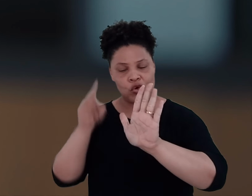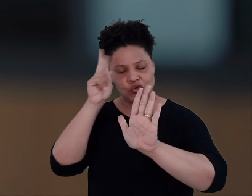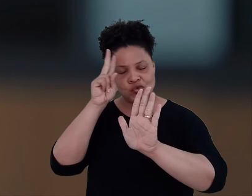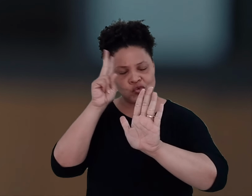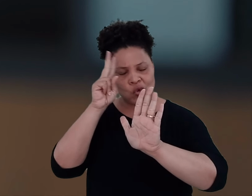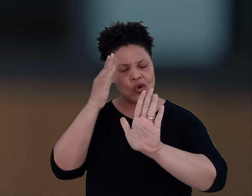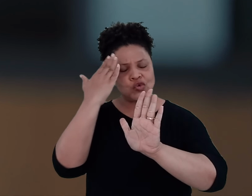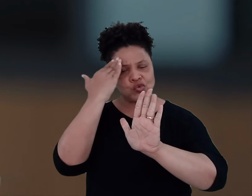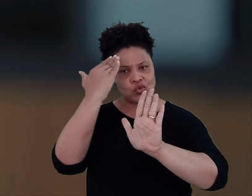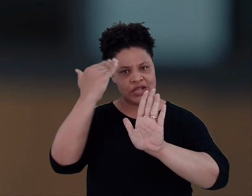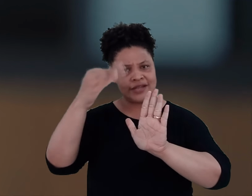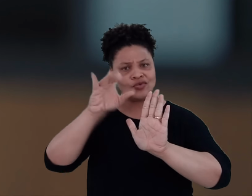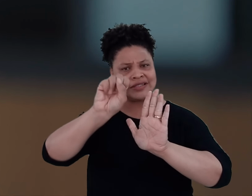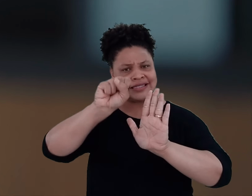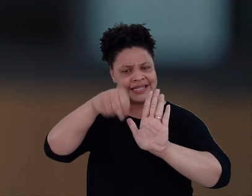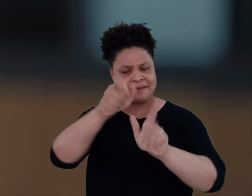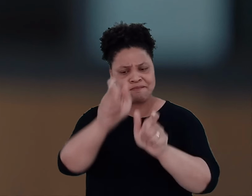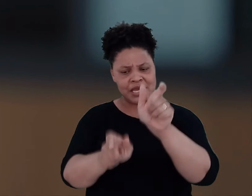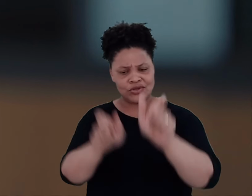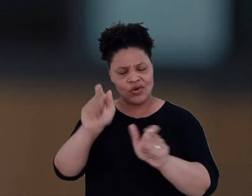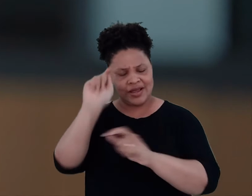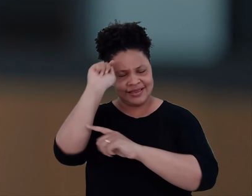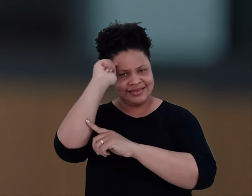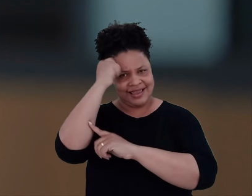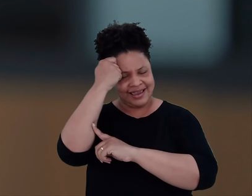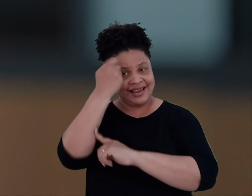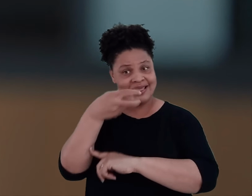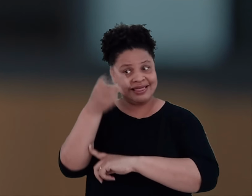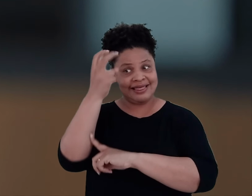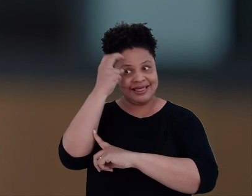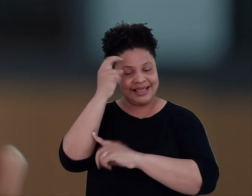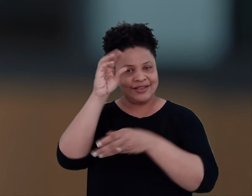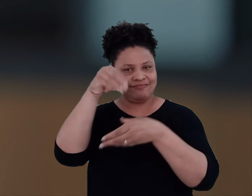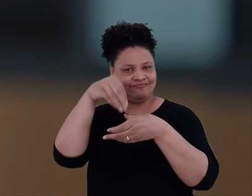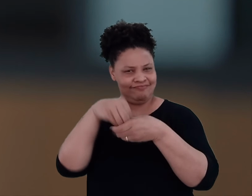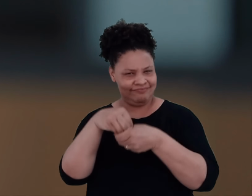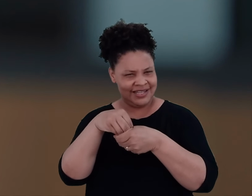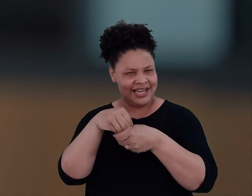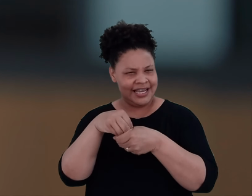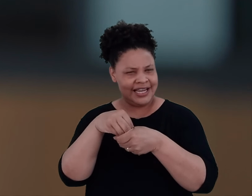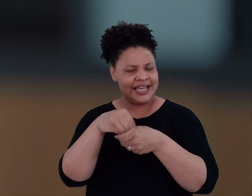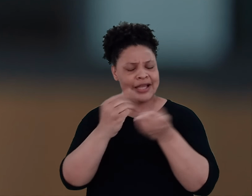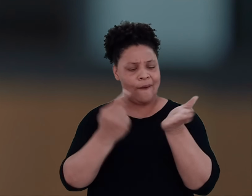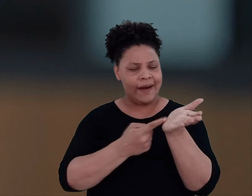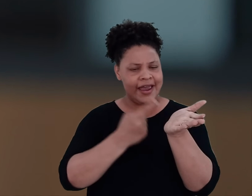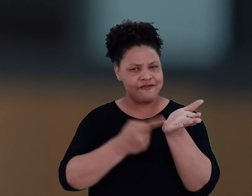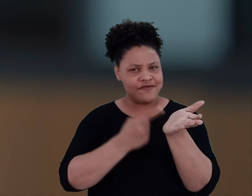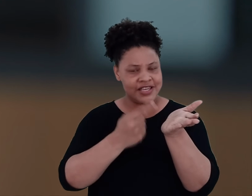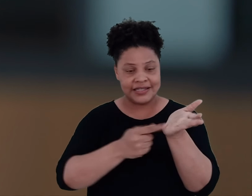e de sucesso e representativas na cultura. Para vocês terem ideia da popularidade dessa publicação, a primeira